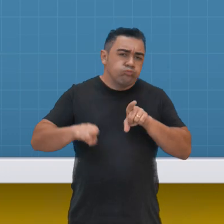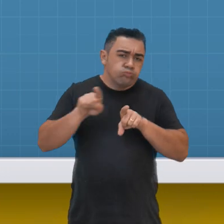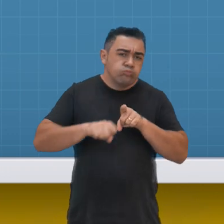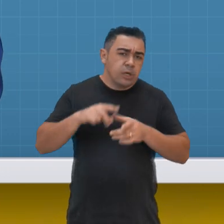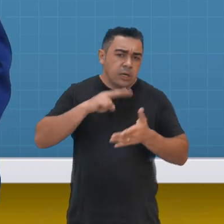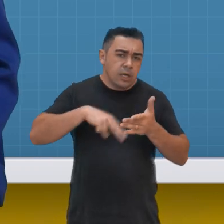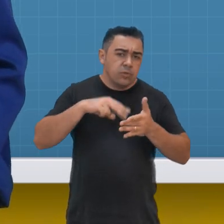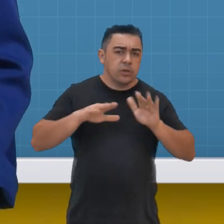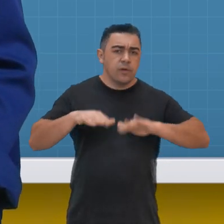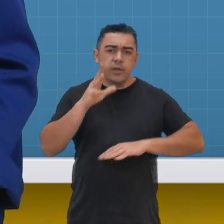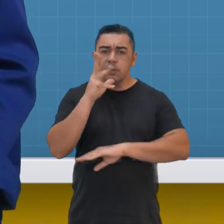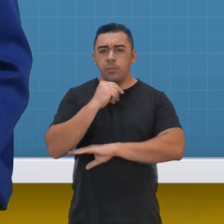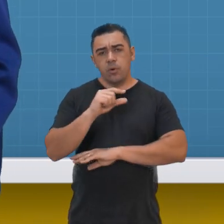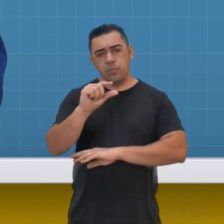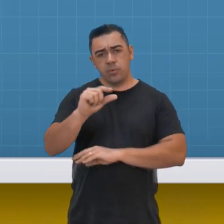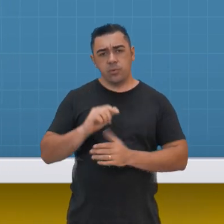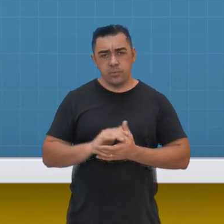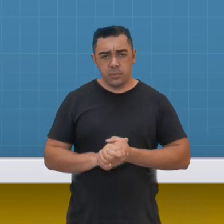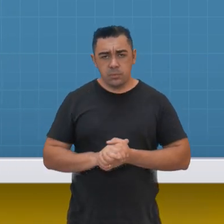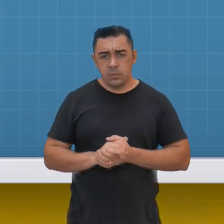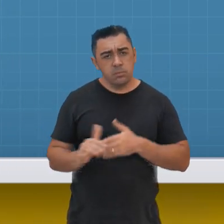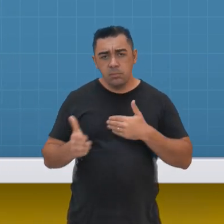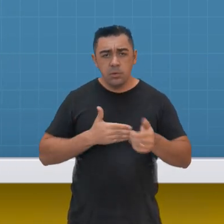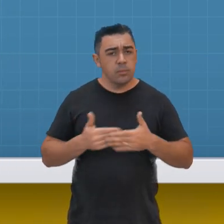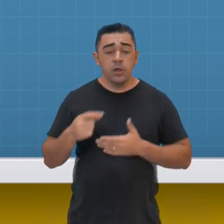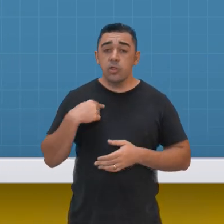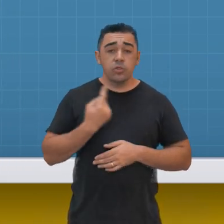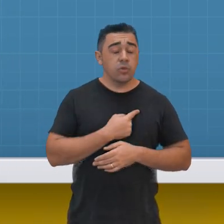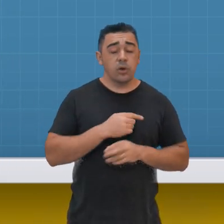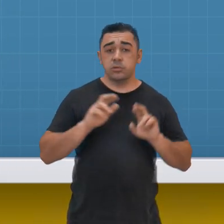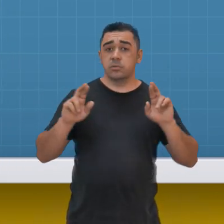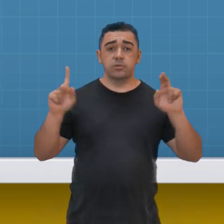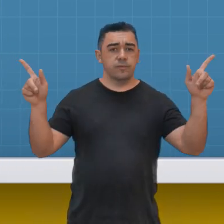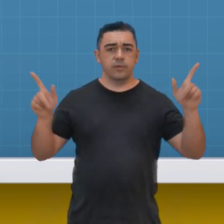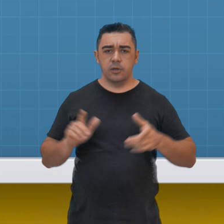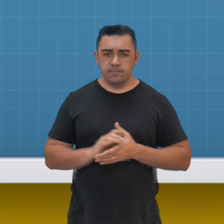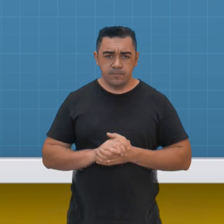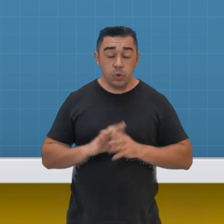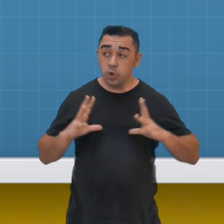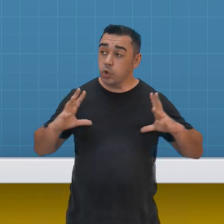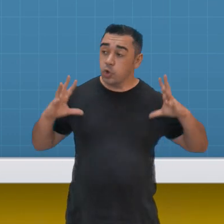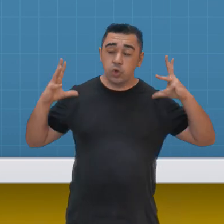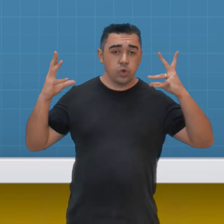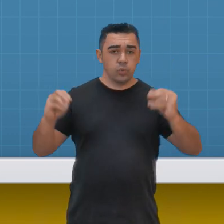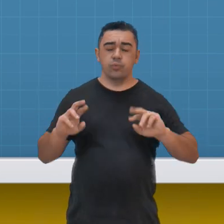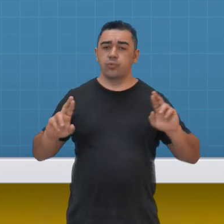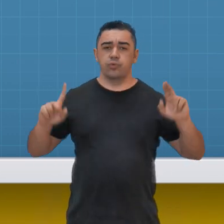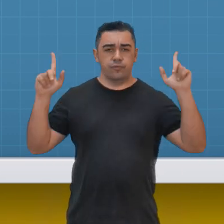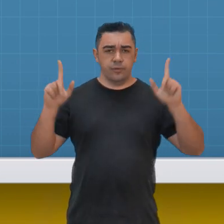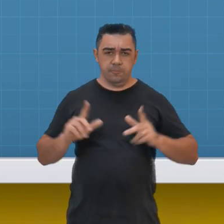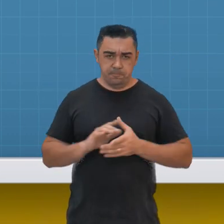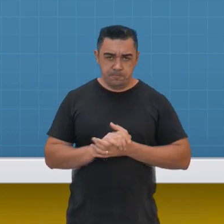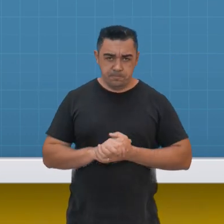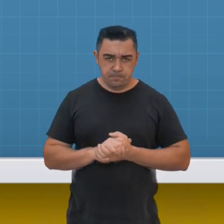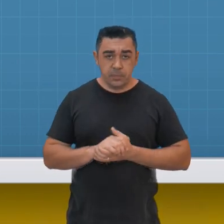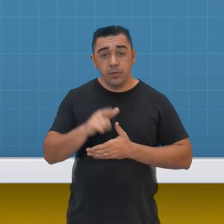ritmo de leitura é mais lento. Não importa, nós todos somos diferentes, todos.